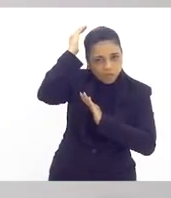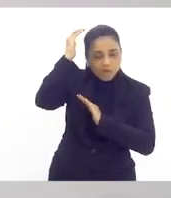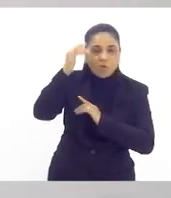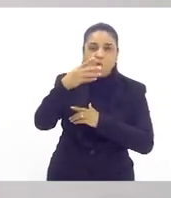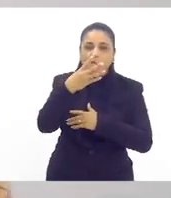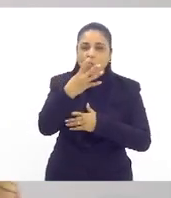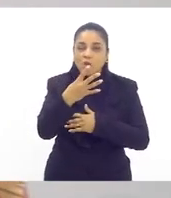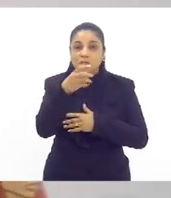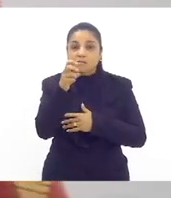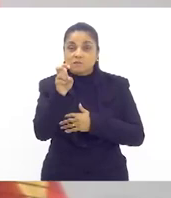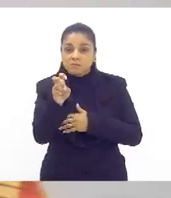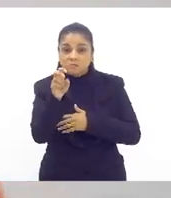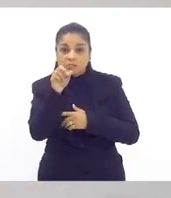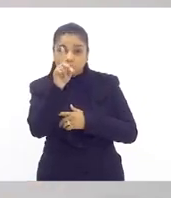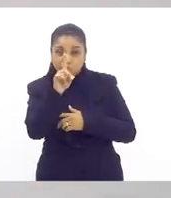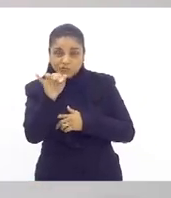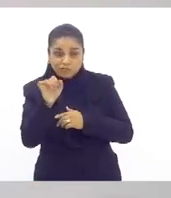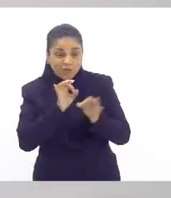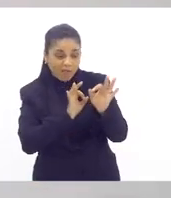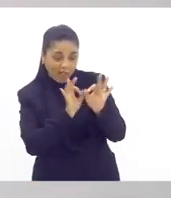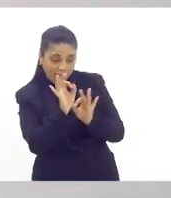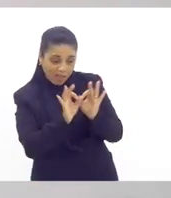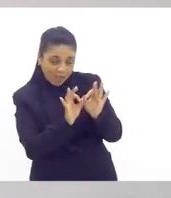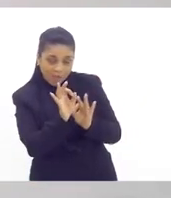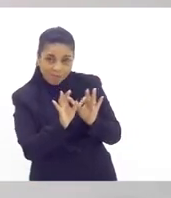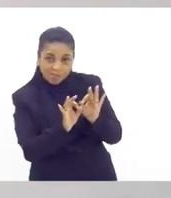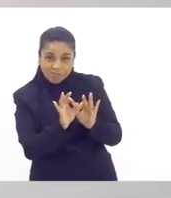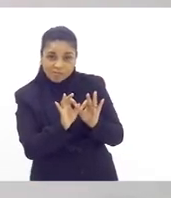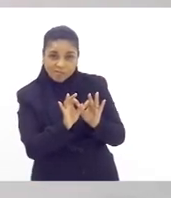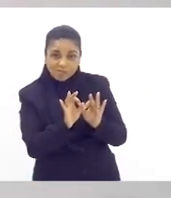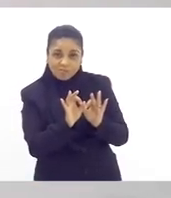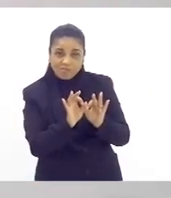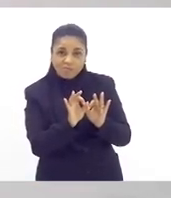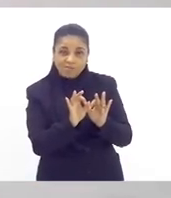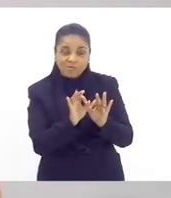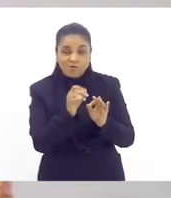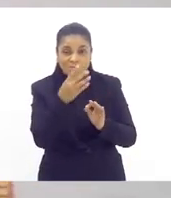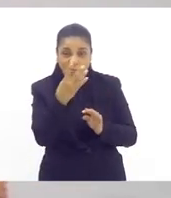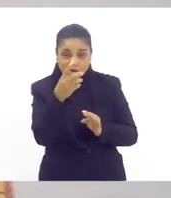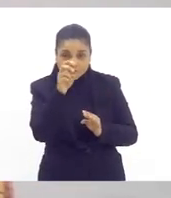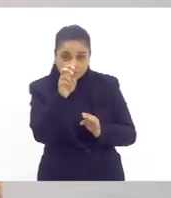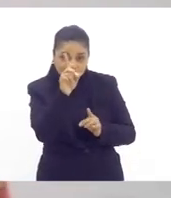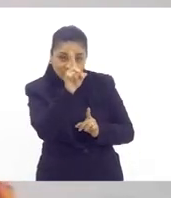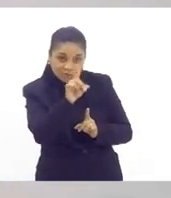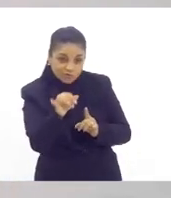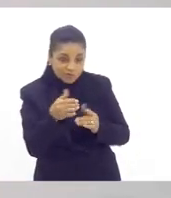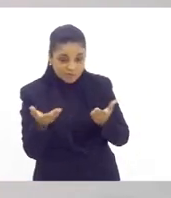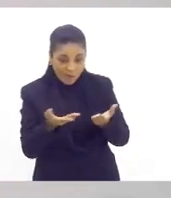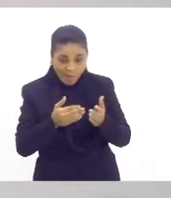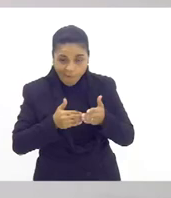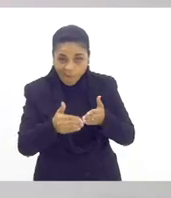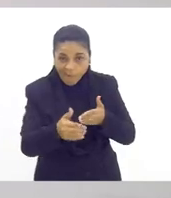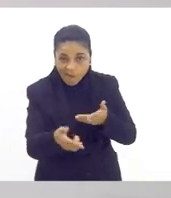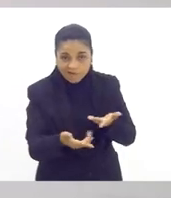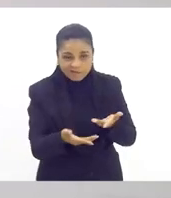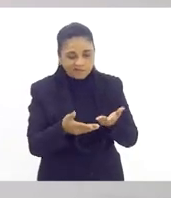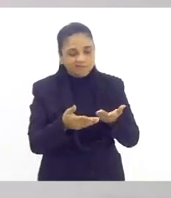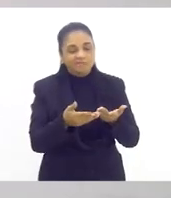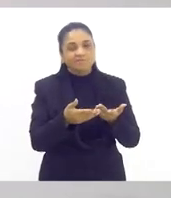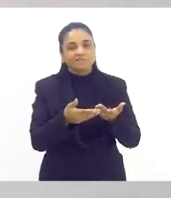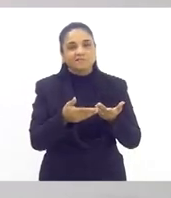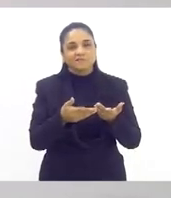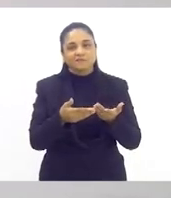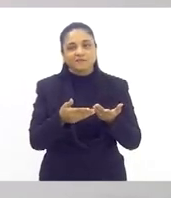45 dias e tudo que a gente elaborou Ou pelo menos 30% das coisas que estão hoje posta